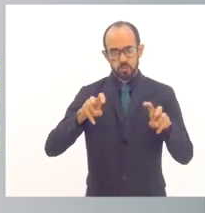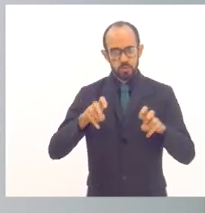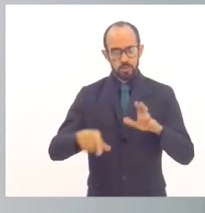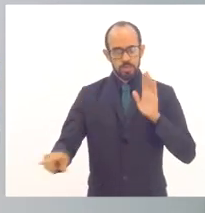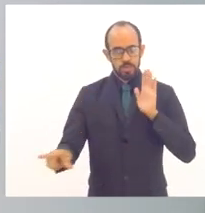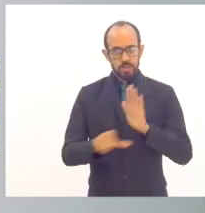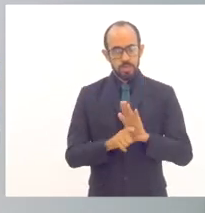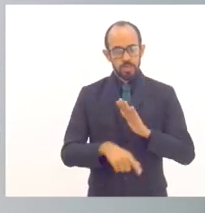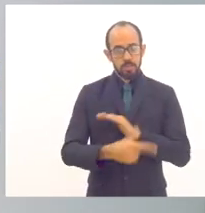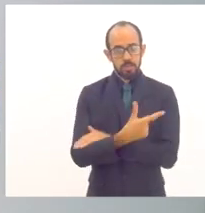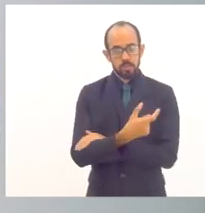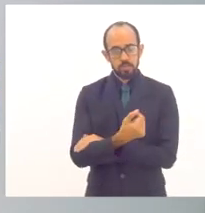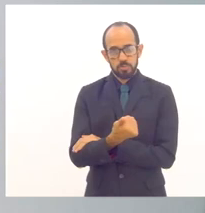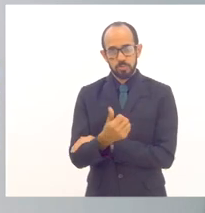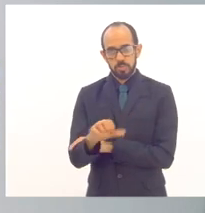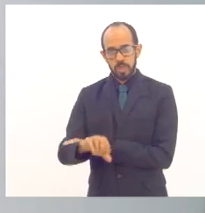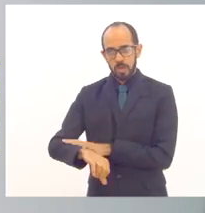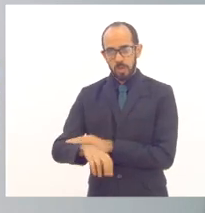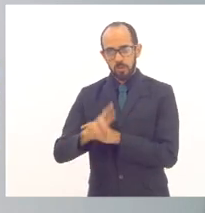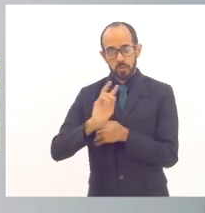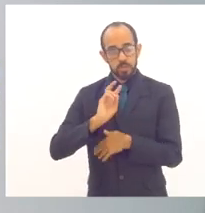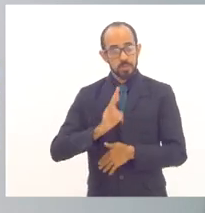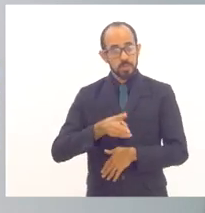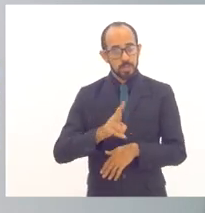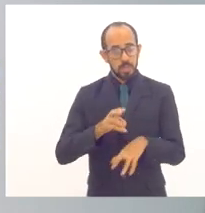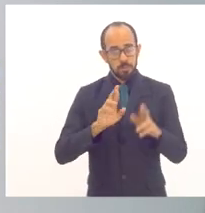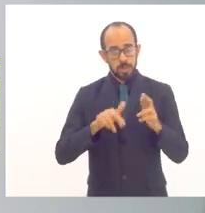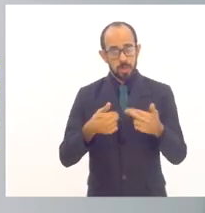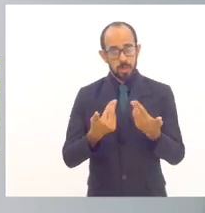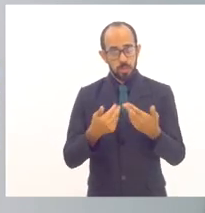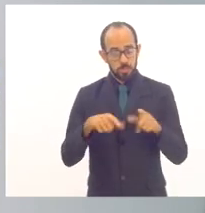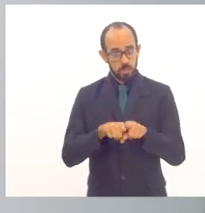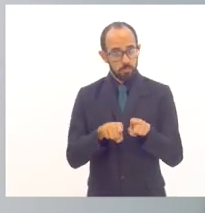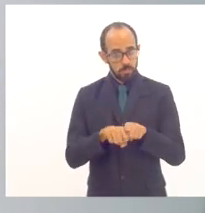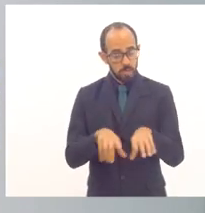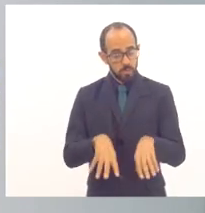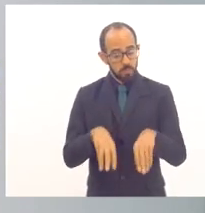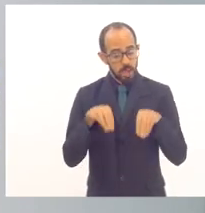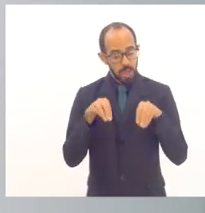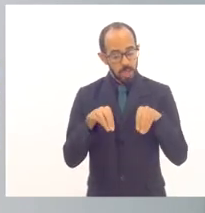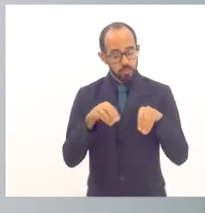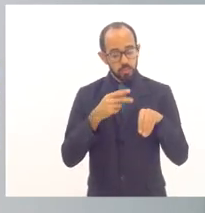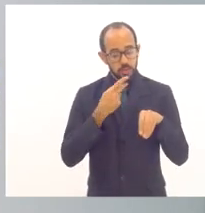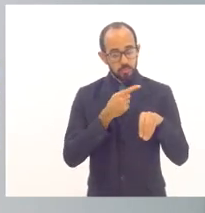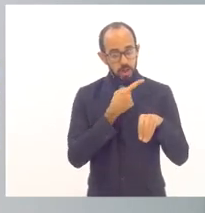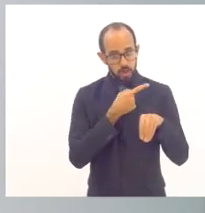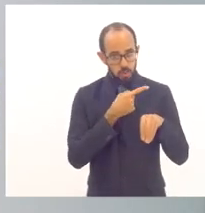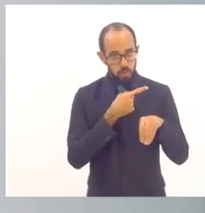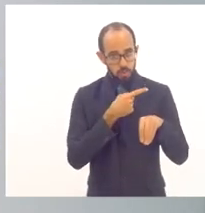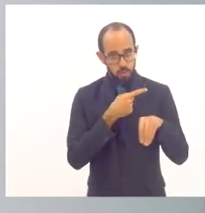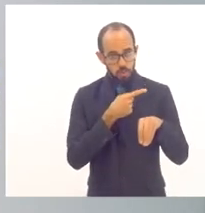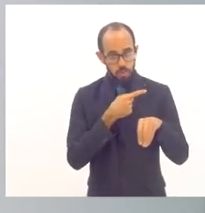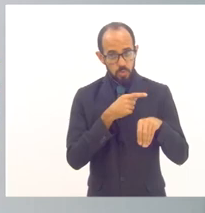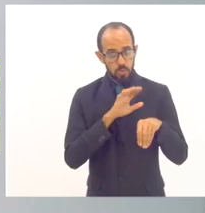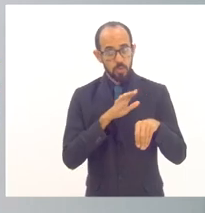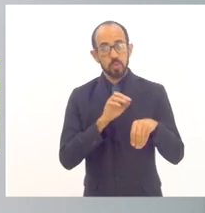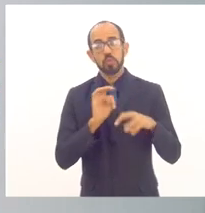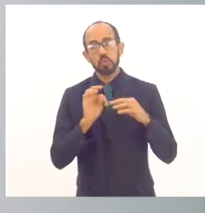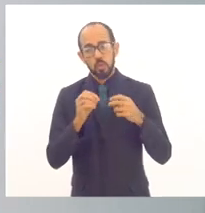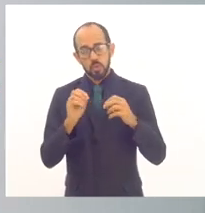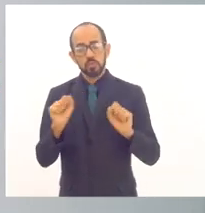Desde 2019, em todas as reuniões, inclusive lá no Palácio, ele falou sobre isso. Em tudo quanto é